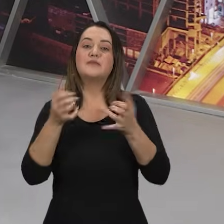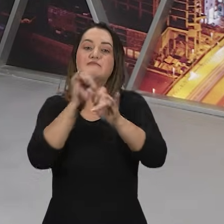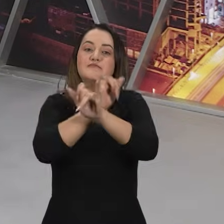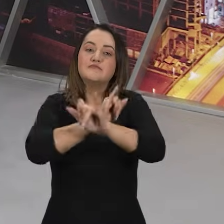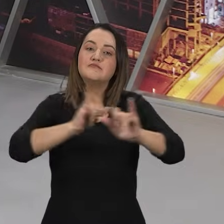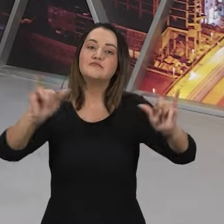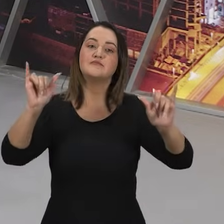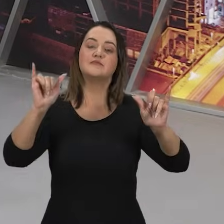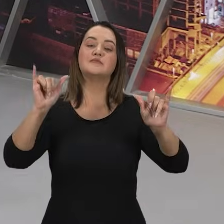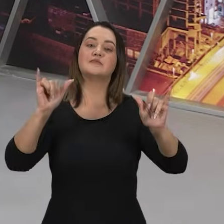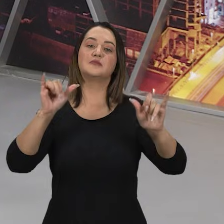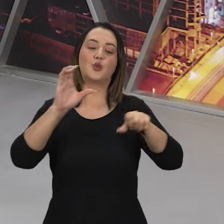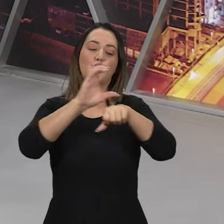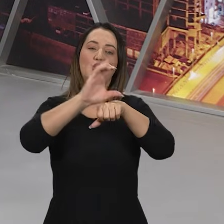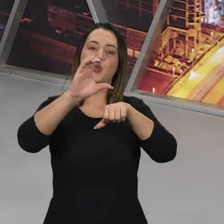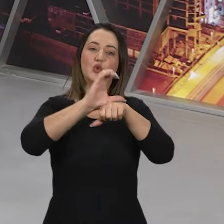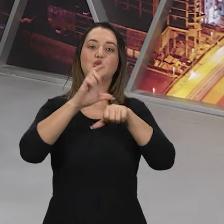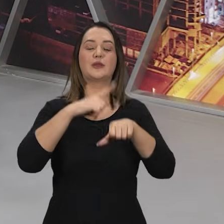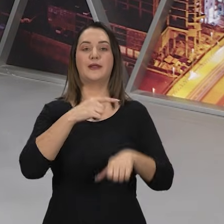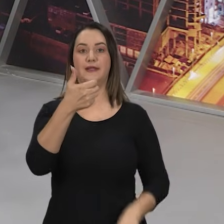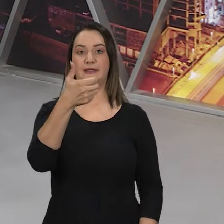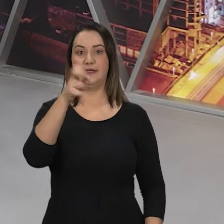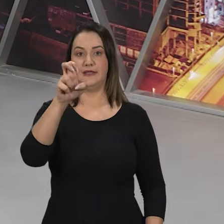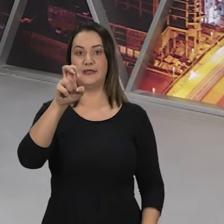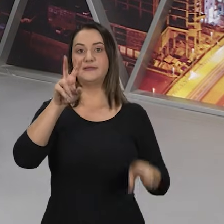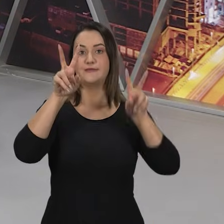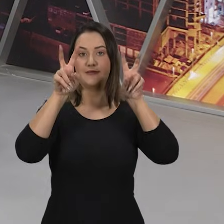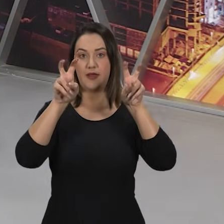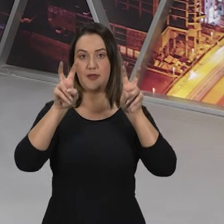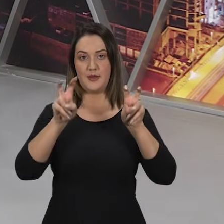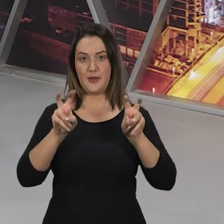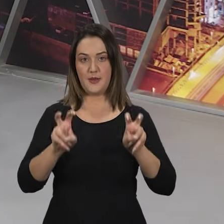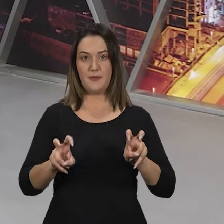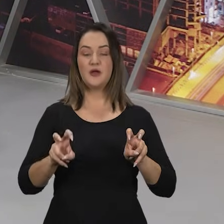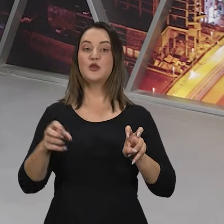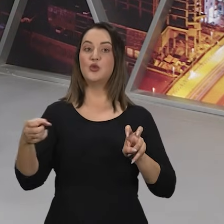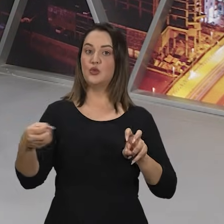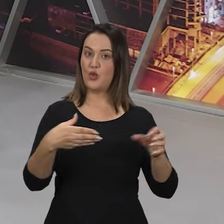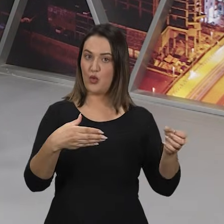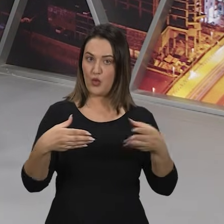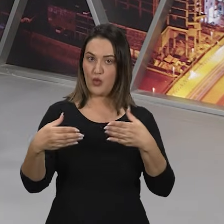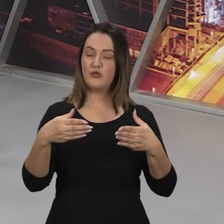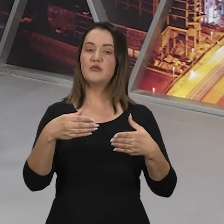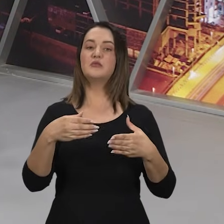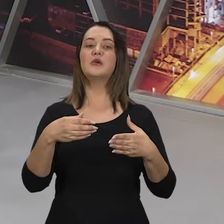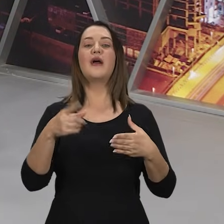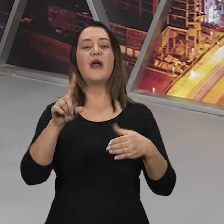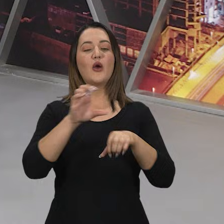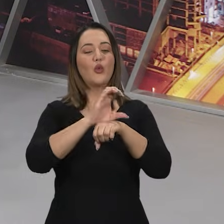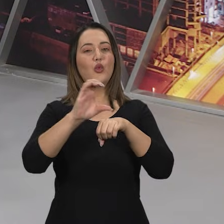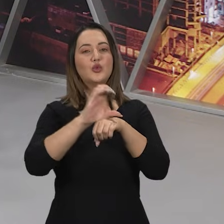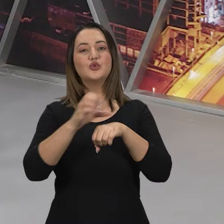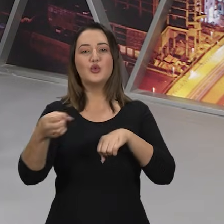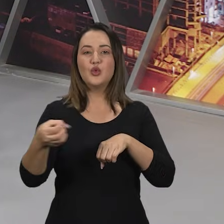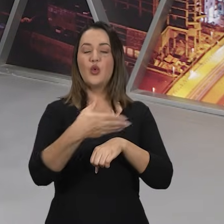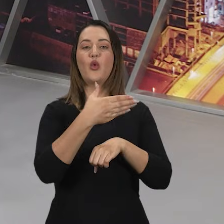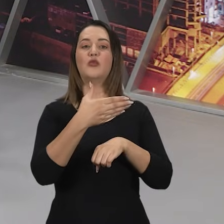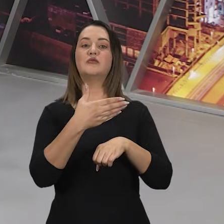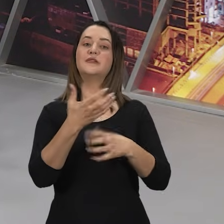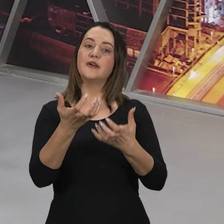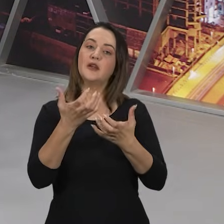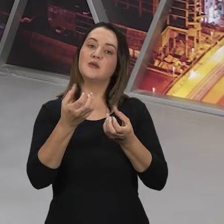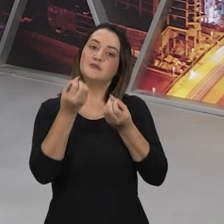ao melhor da Novo Tempo. Aqui está um curso com 15 temas, são temas inéditos, é um curso novo, é